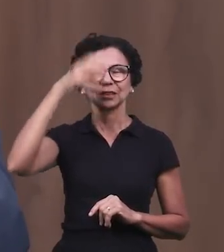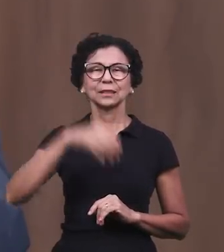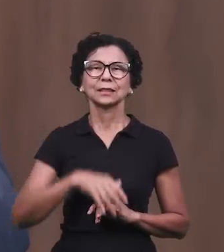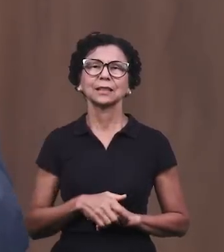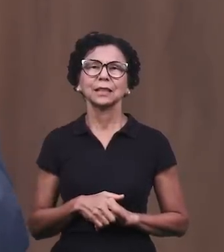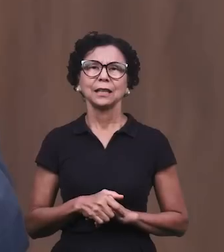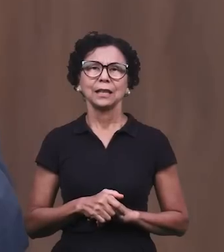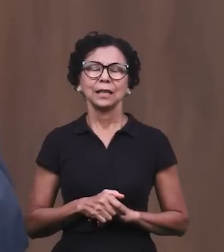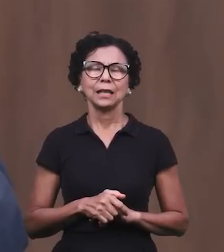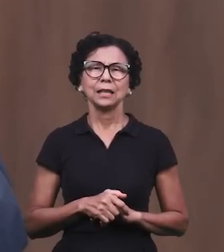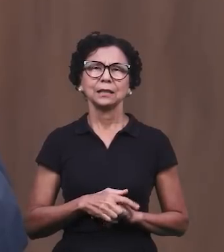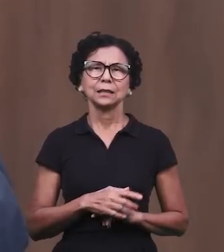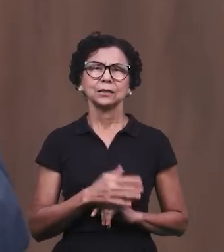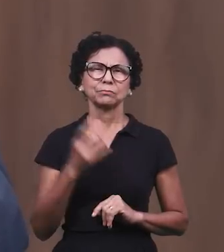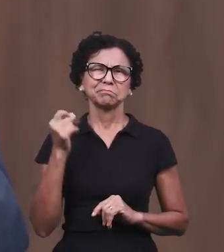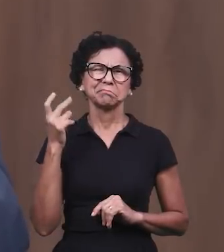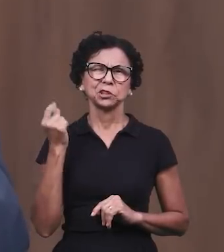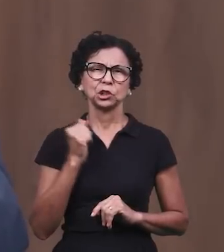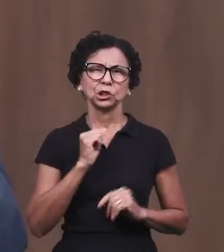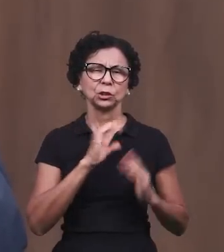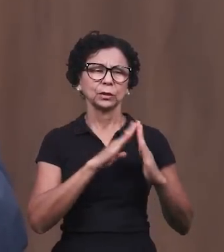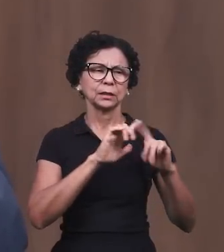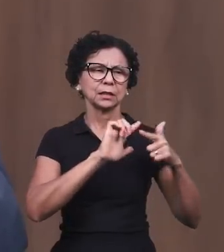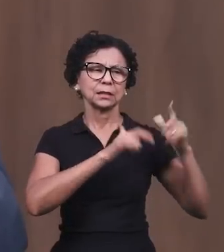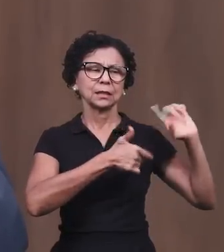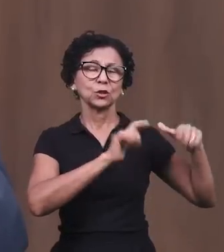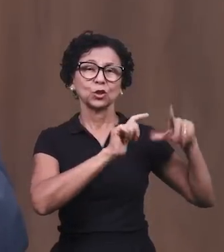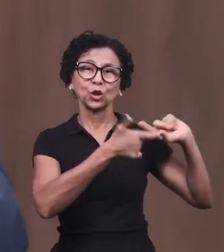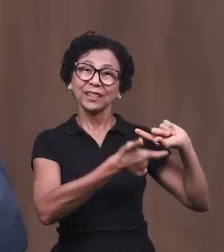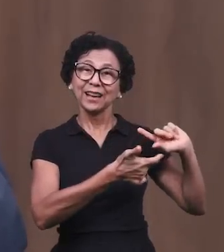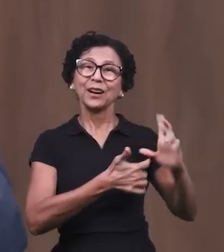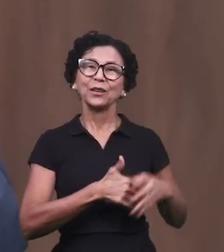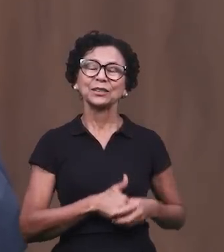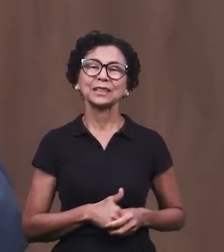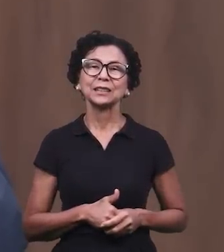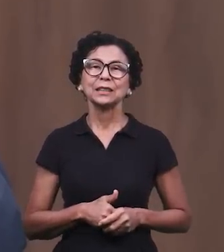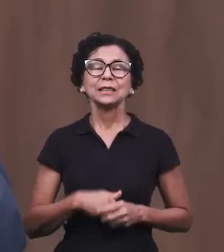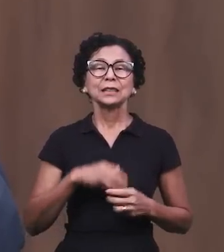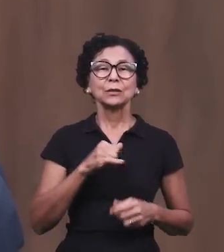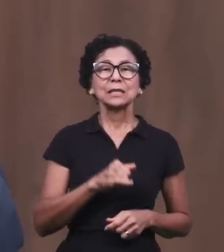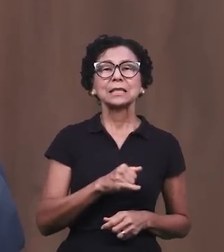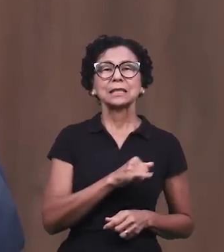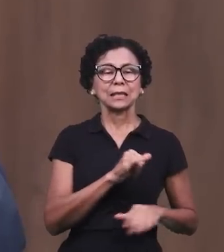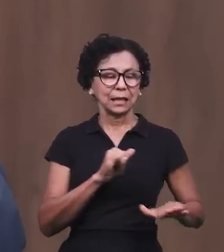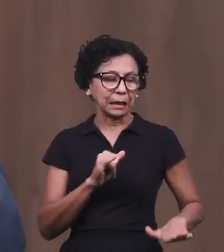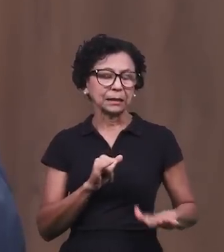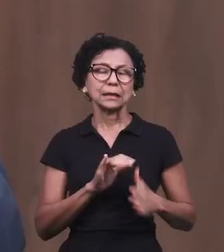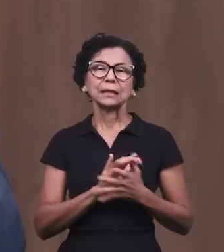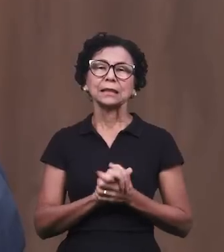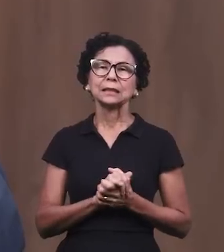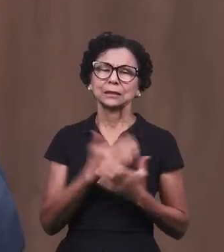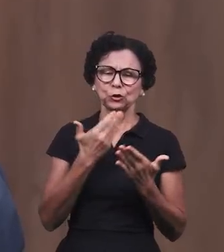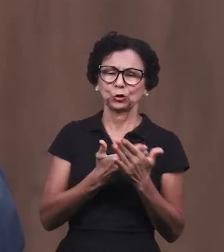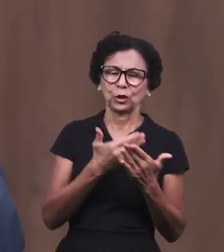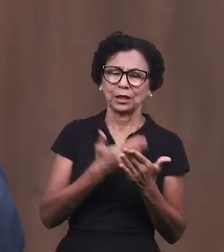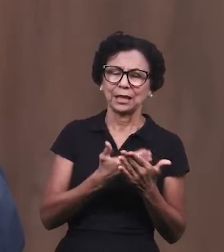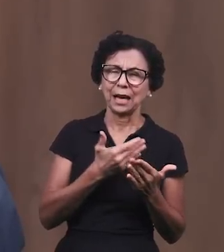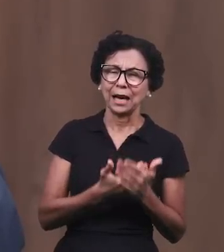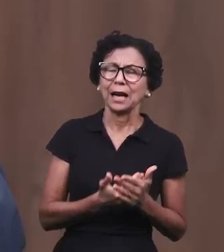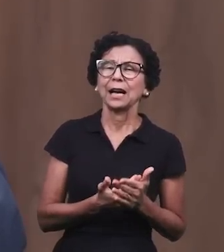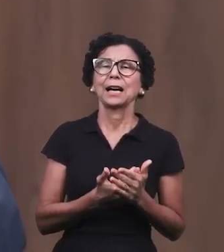ele foi criado numa igreja tradicional e ele tinha o prêmio sobre estudar a palavra, sobre decorar alguma coisa da palavra,